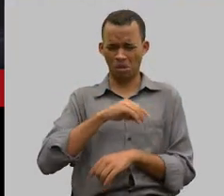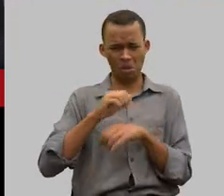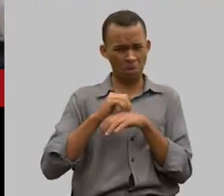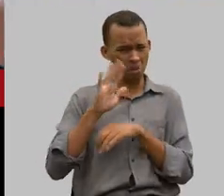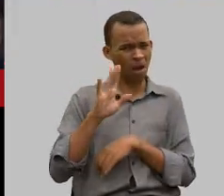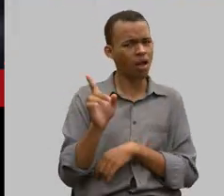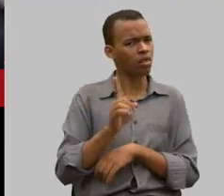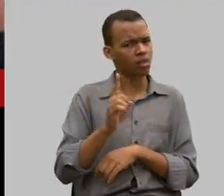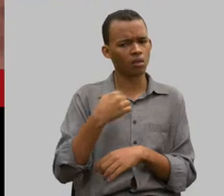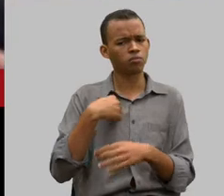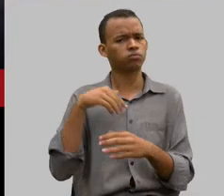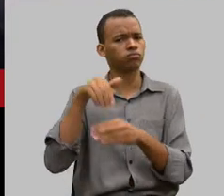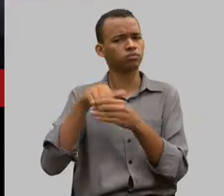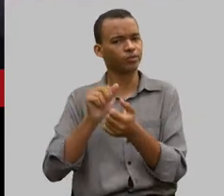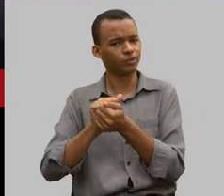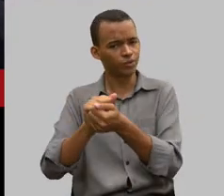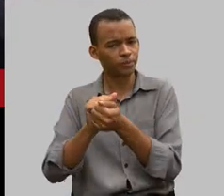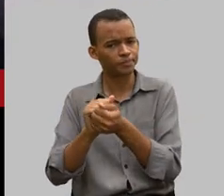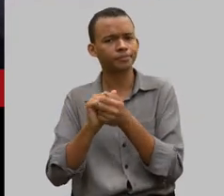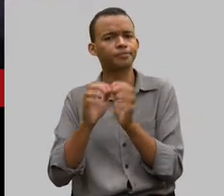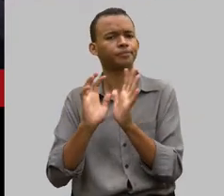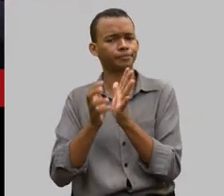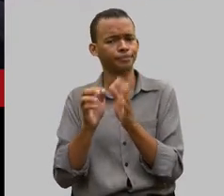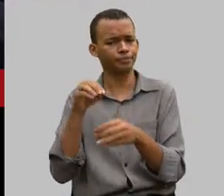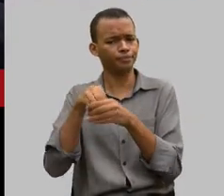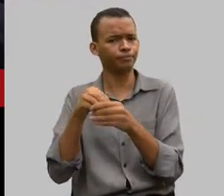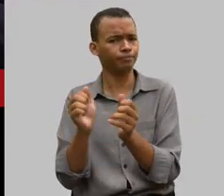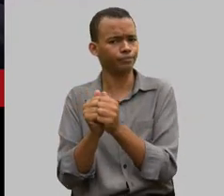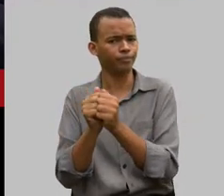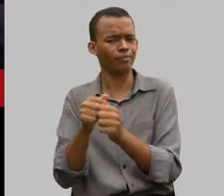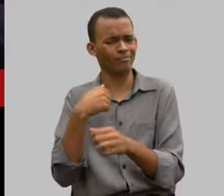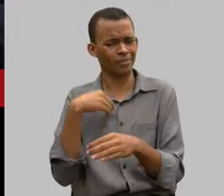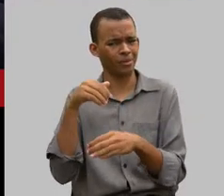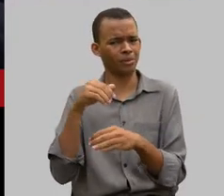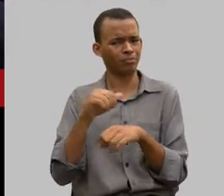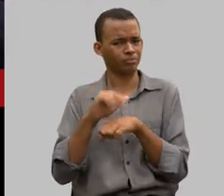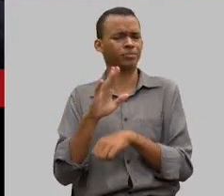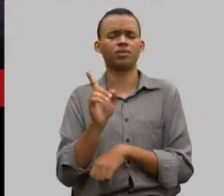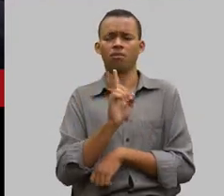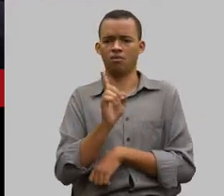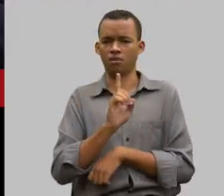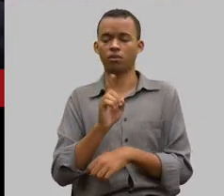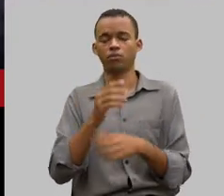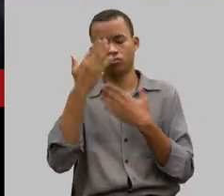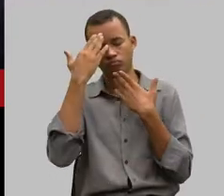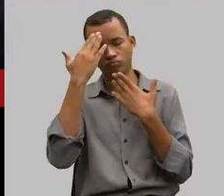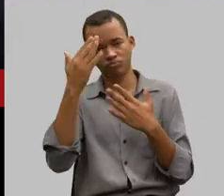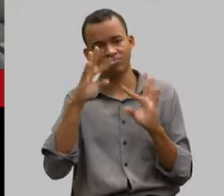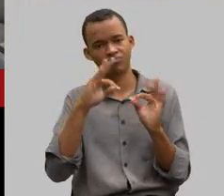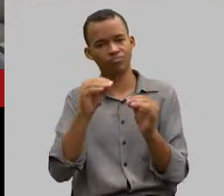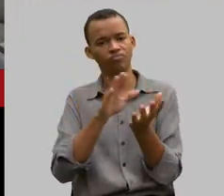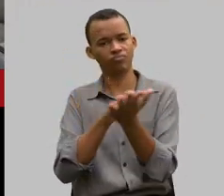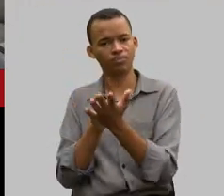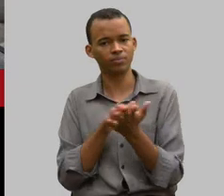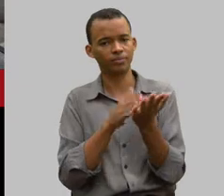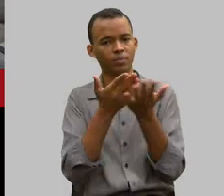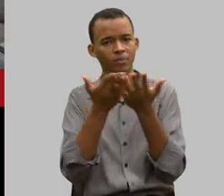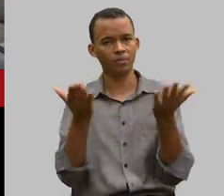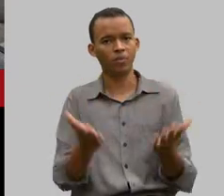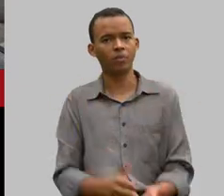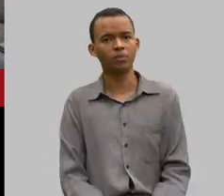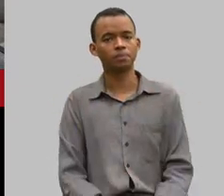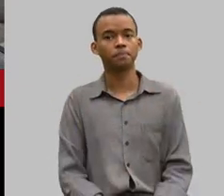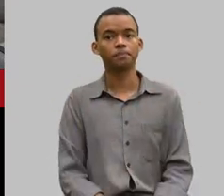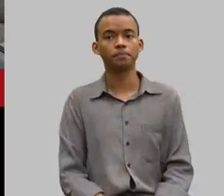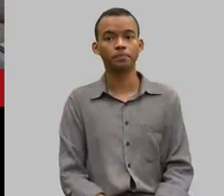votar com o governo por por ser do partido do governo então é Parabéns a todos vocês muito obrigado muito obrigado Deputado